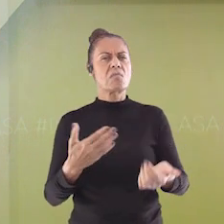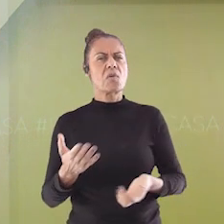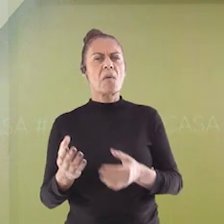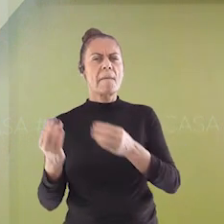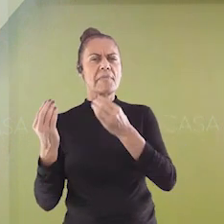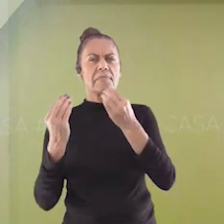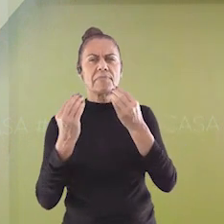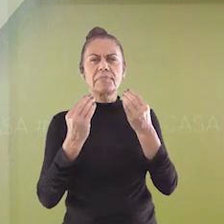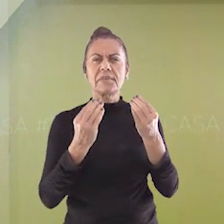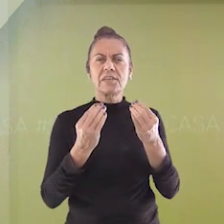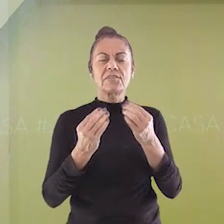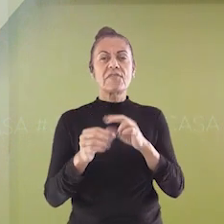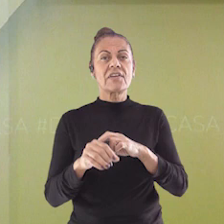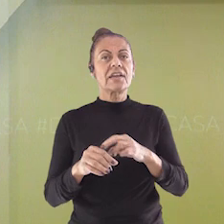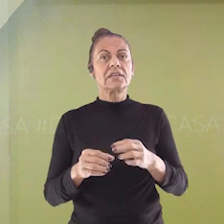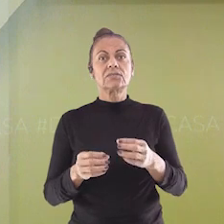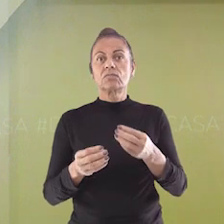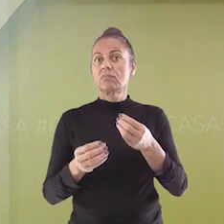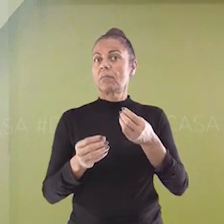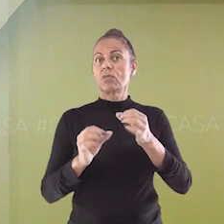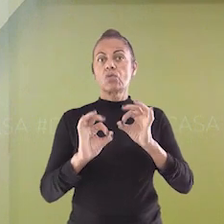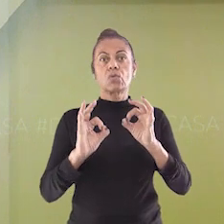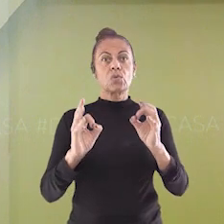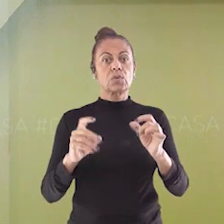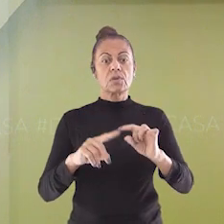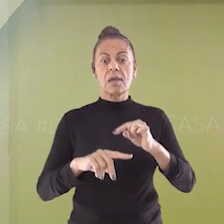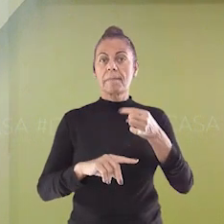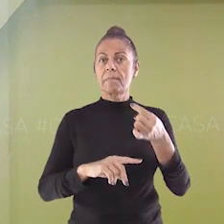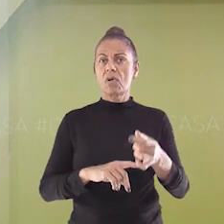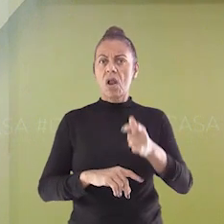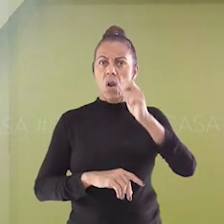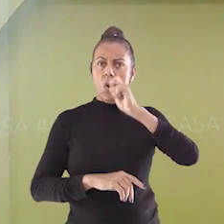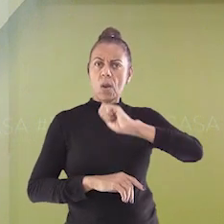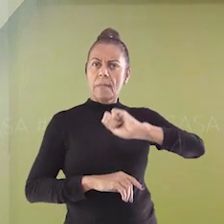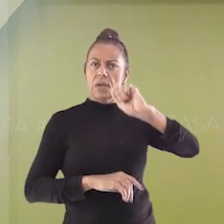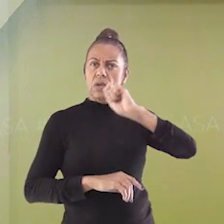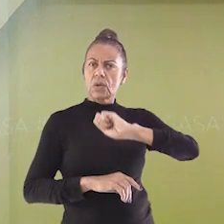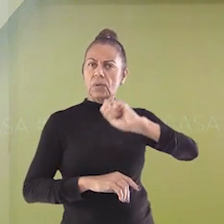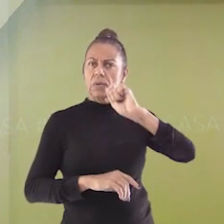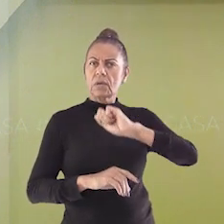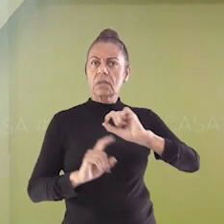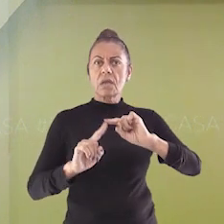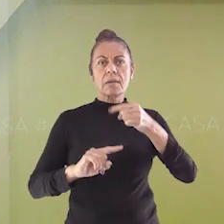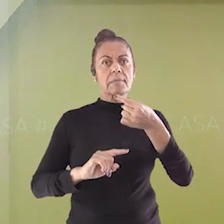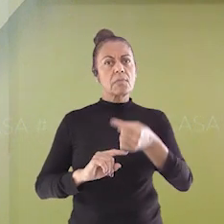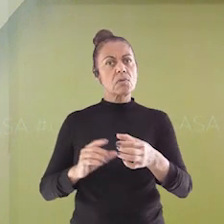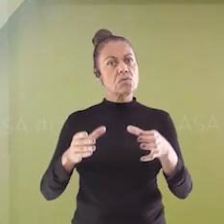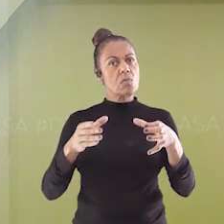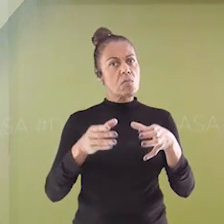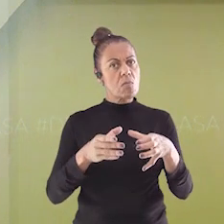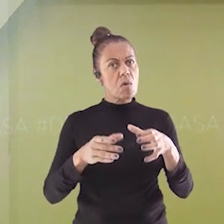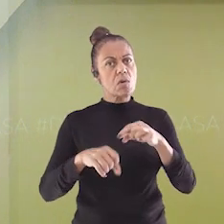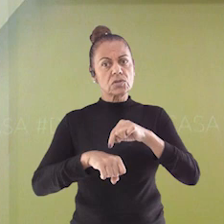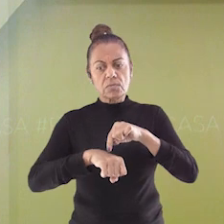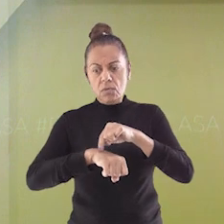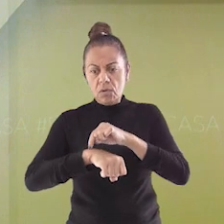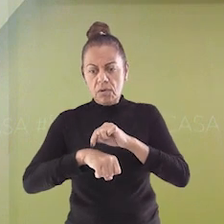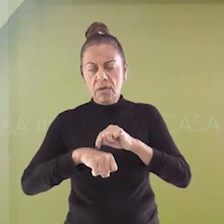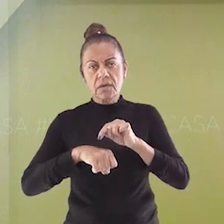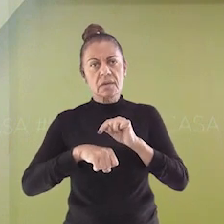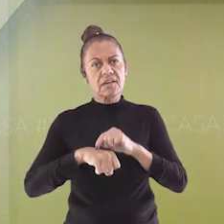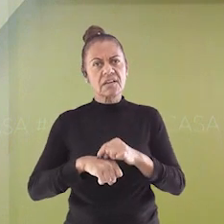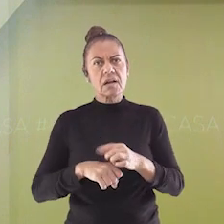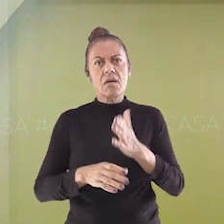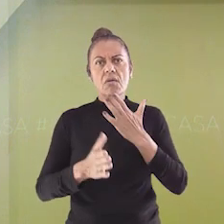um pirulito, depois comeu um bolo de morango. Que felicidade nesse dia que foi o sábado, ela